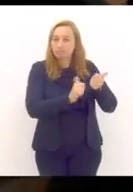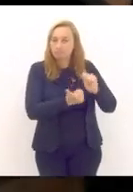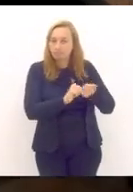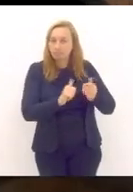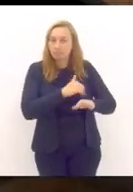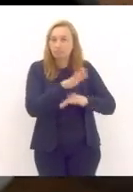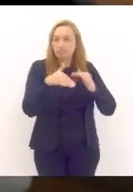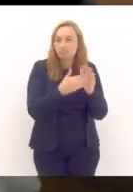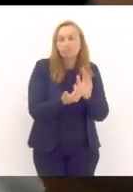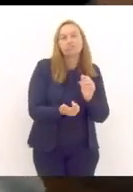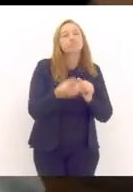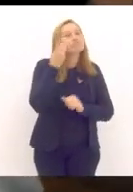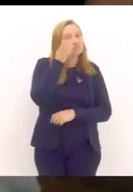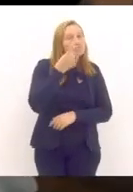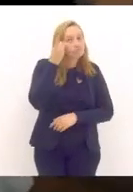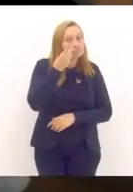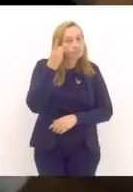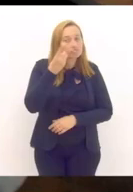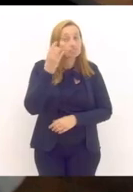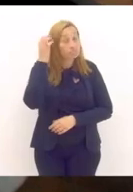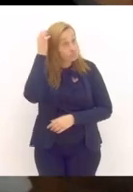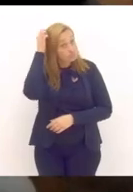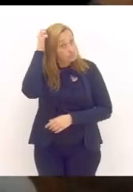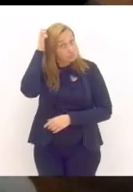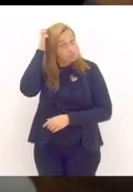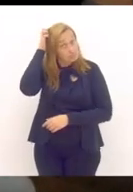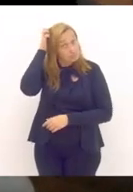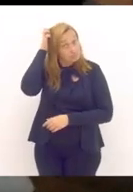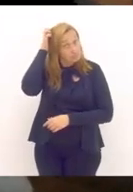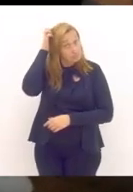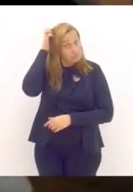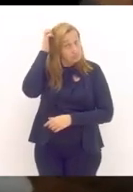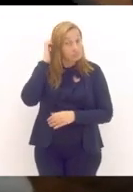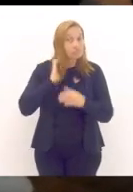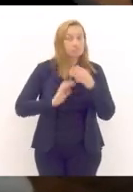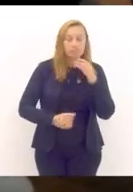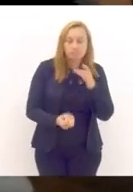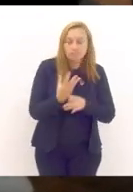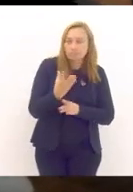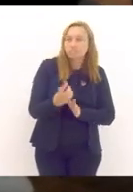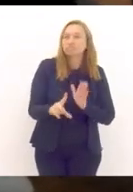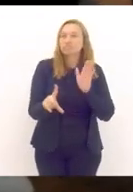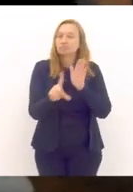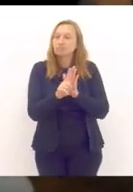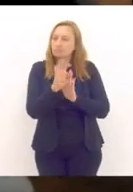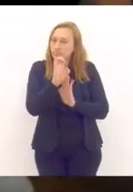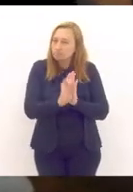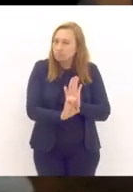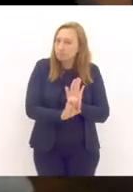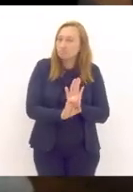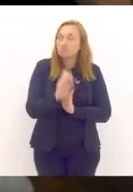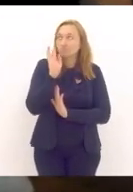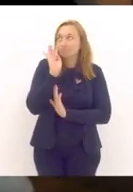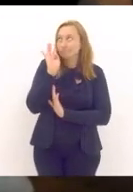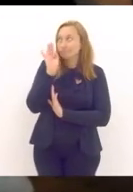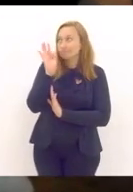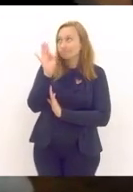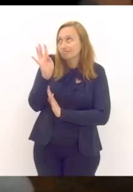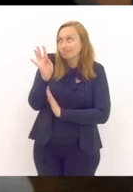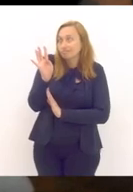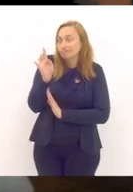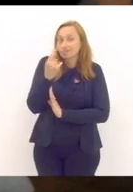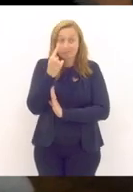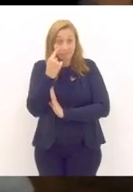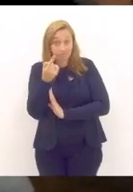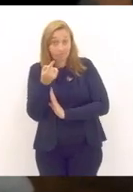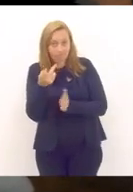os deputados e deputadas, com sugestões, né, com emendas orçamentárias que a gente sonha vê-las cumpridas, né,